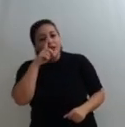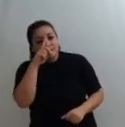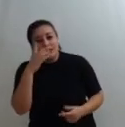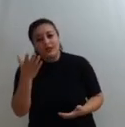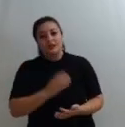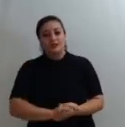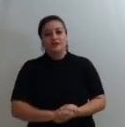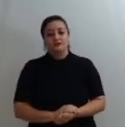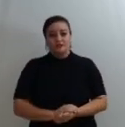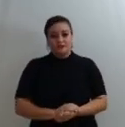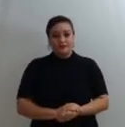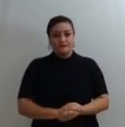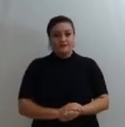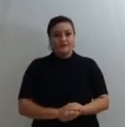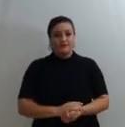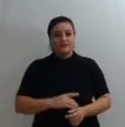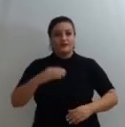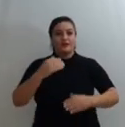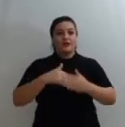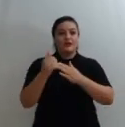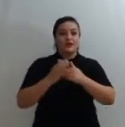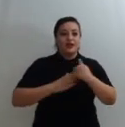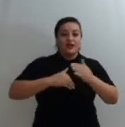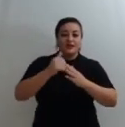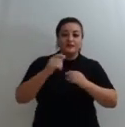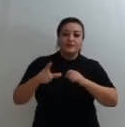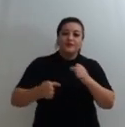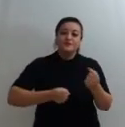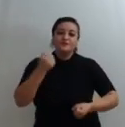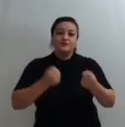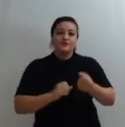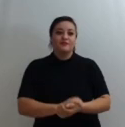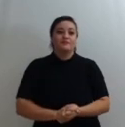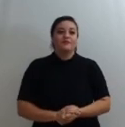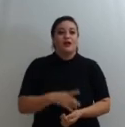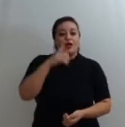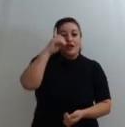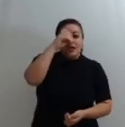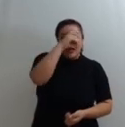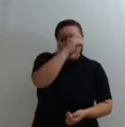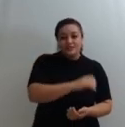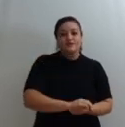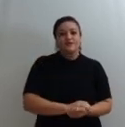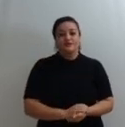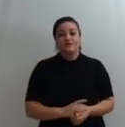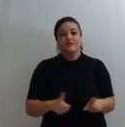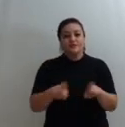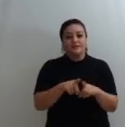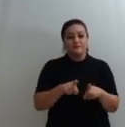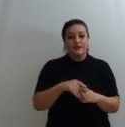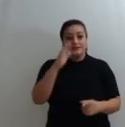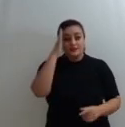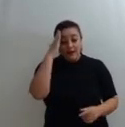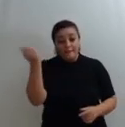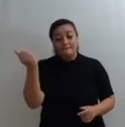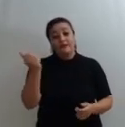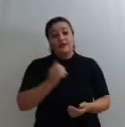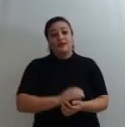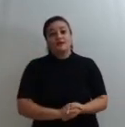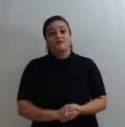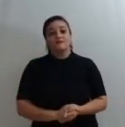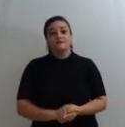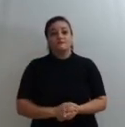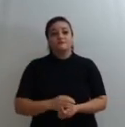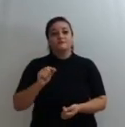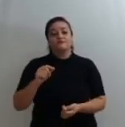daquele transportador profissional, digamos assim. Né? É, aqui é difícil, ministro Rogério, também a gente saber se não é um, não é?